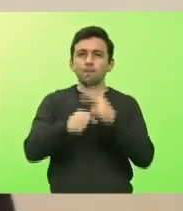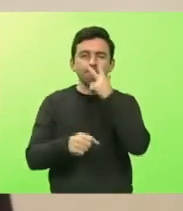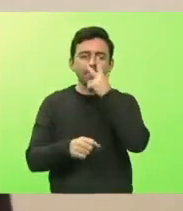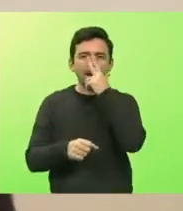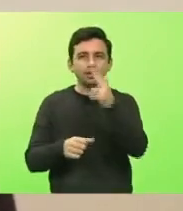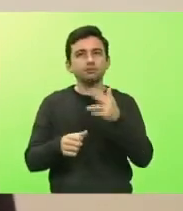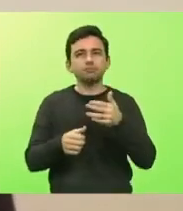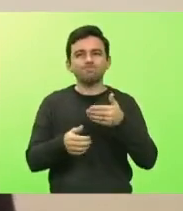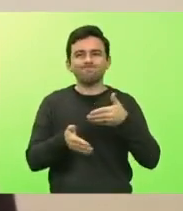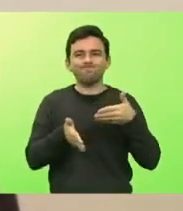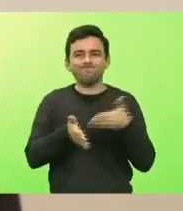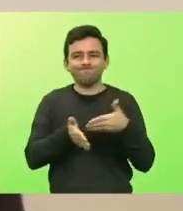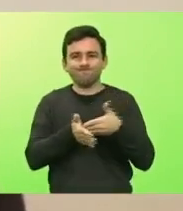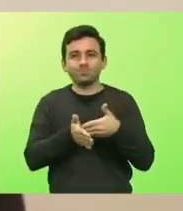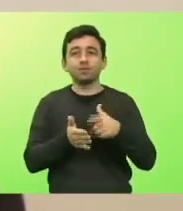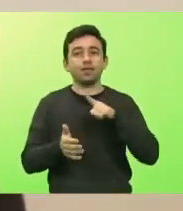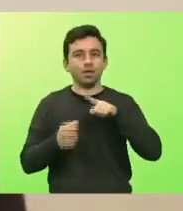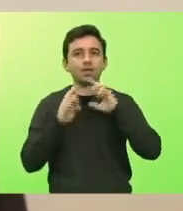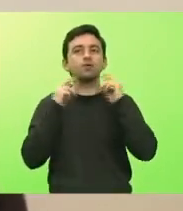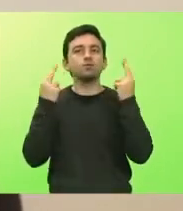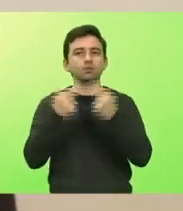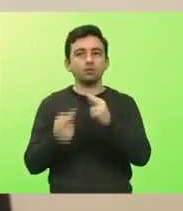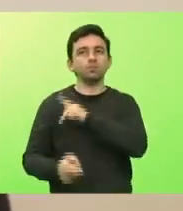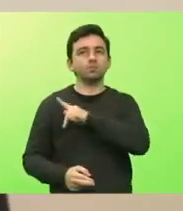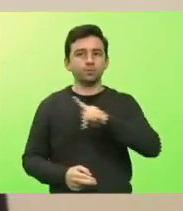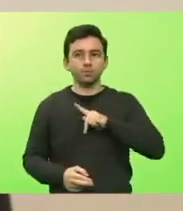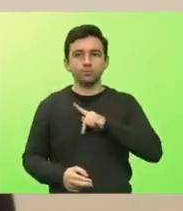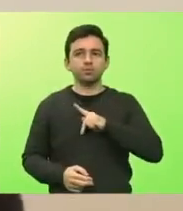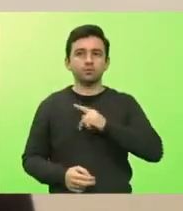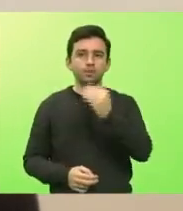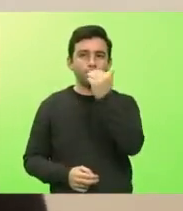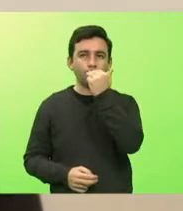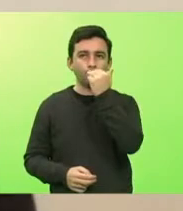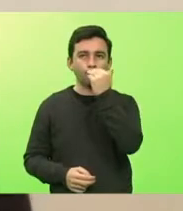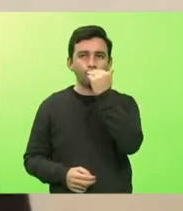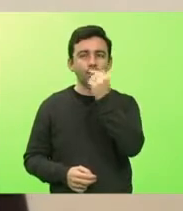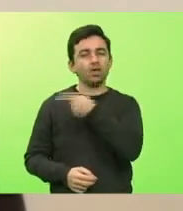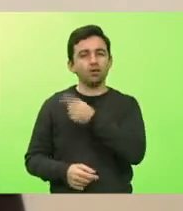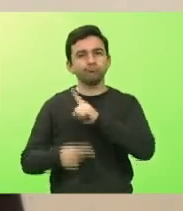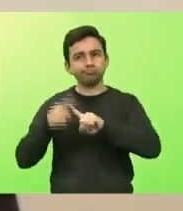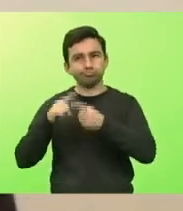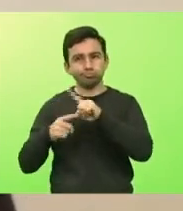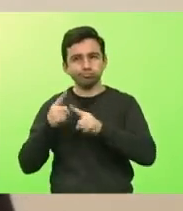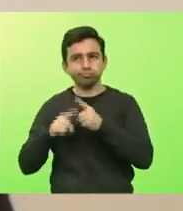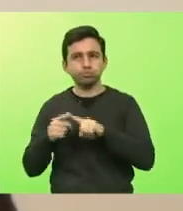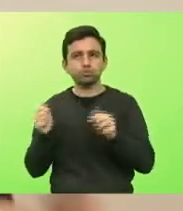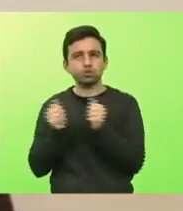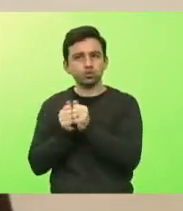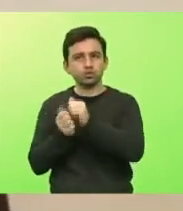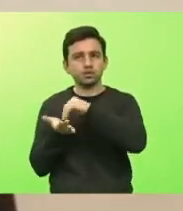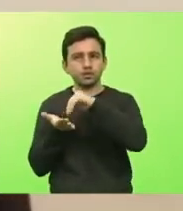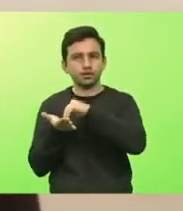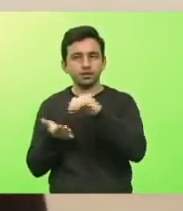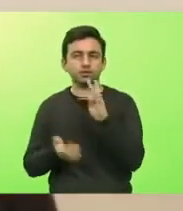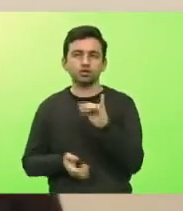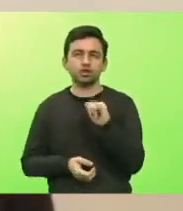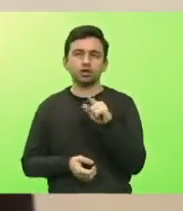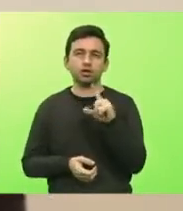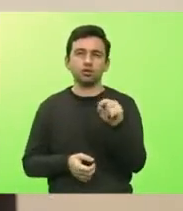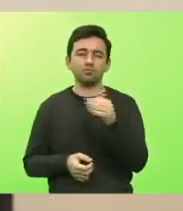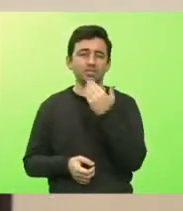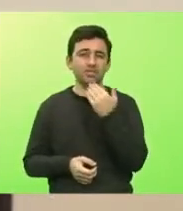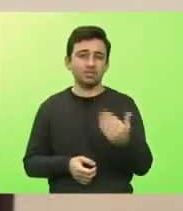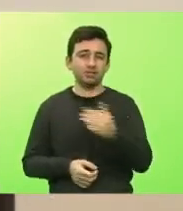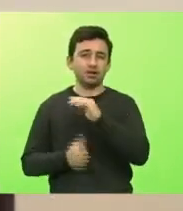ter uma importante audiência pública, que o deputado Sopelsa intermediou junto ao secretário Tiago, a pedido da Câmara de